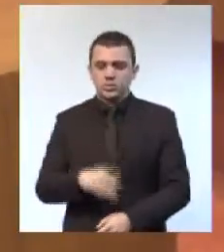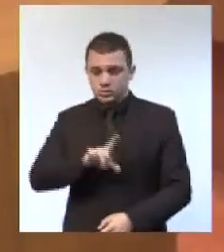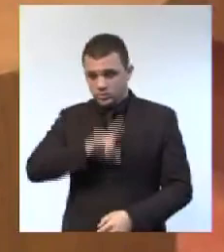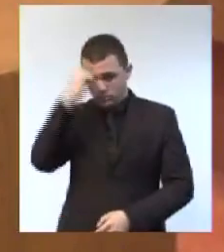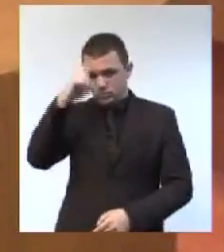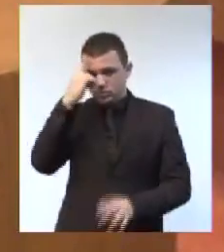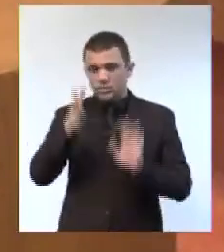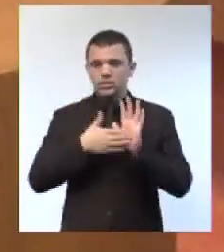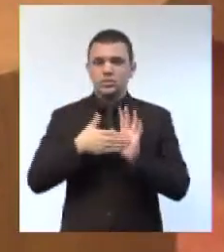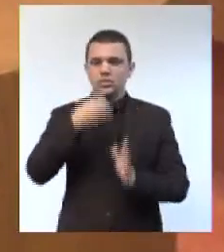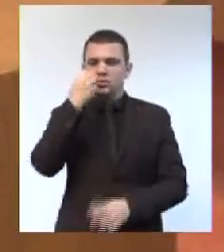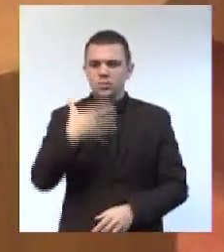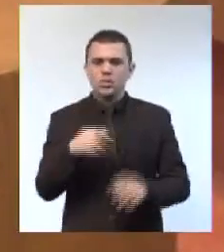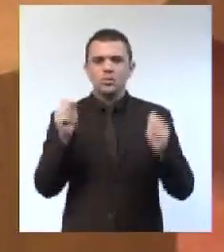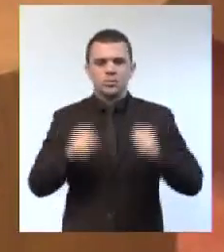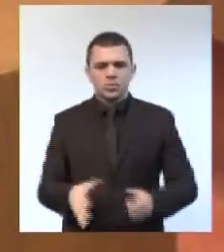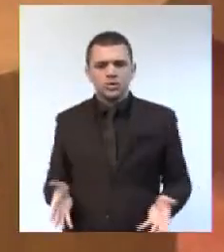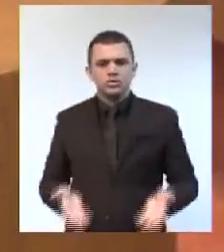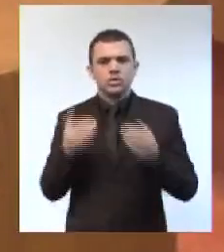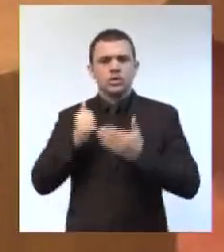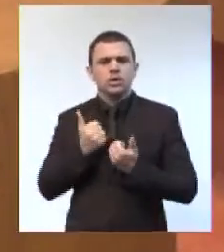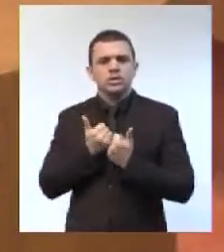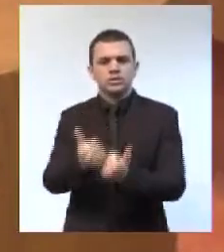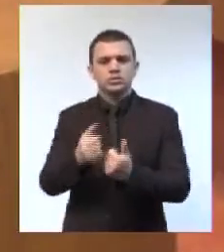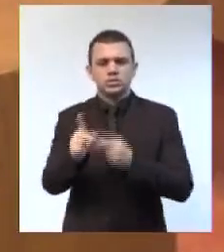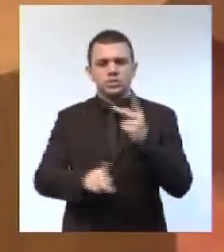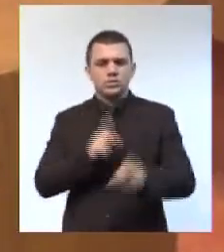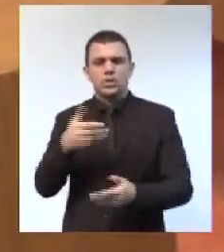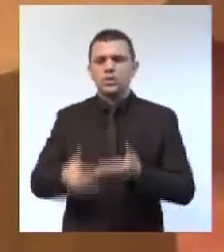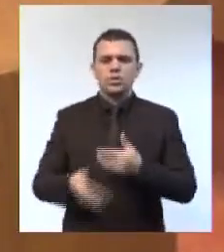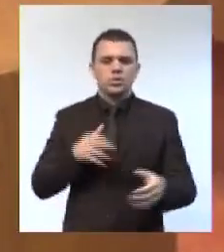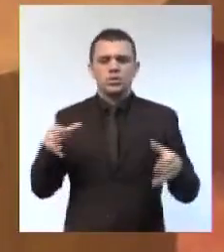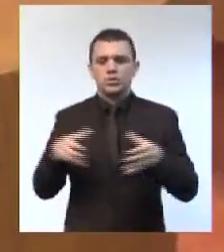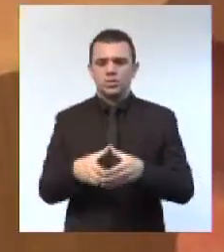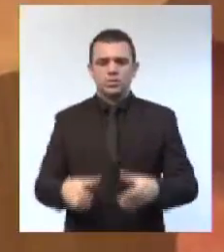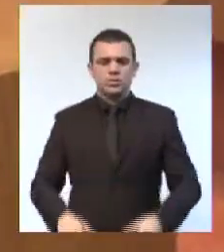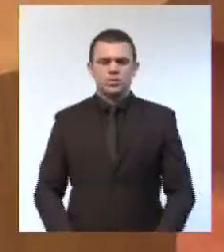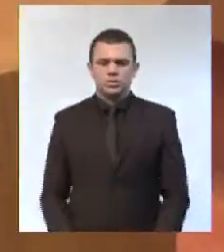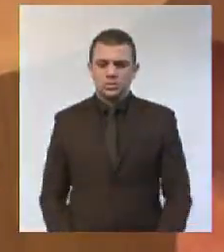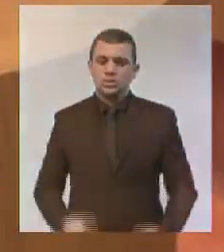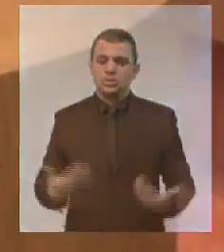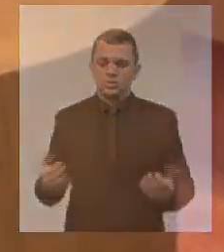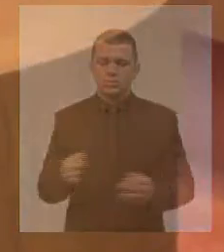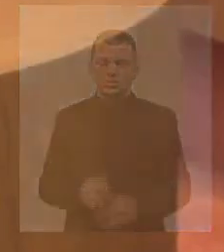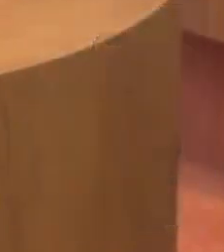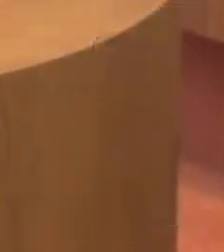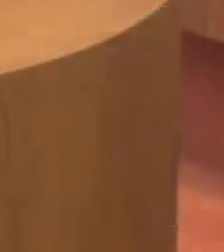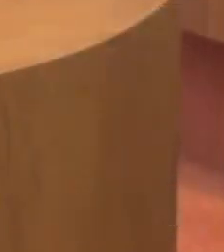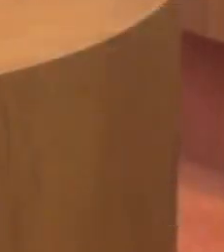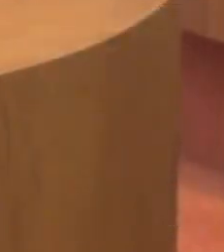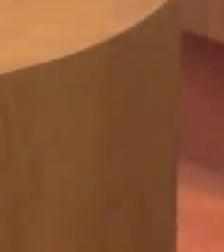da população, independente a qual grupo pertence. Portanto, era o que tinha a relatar, senhor presidente.